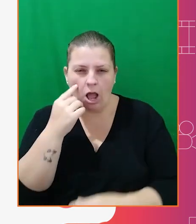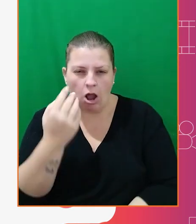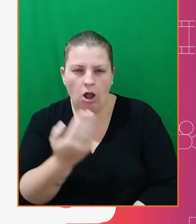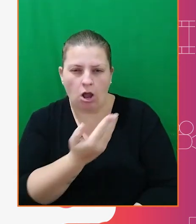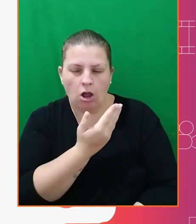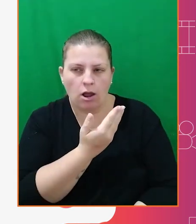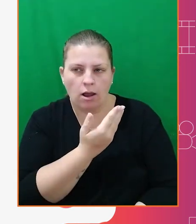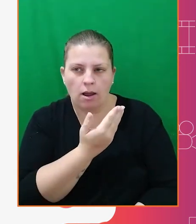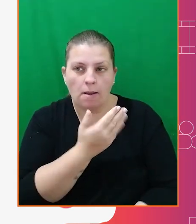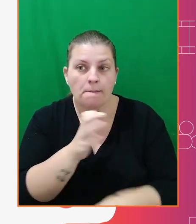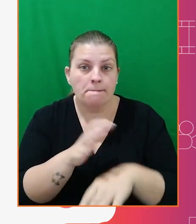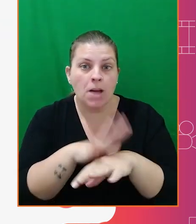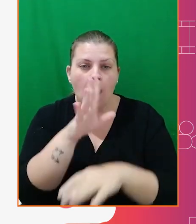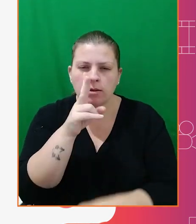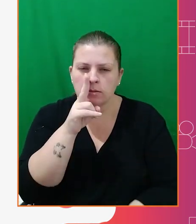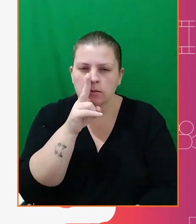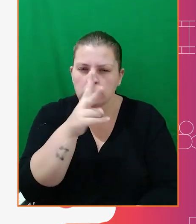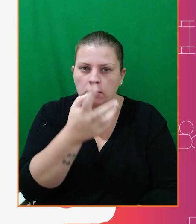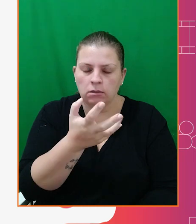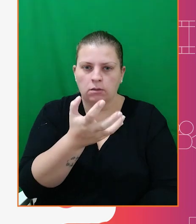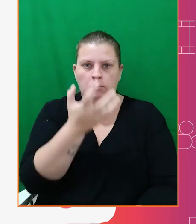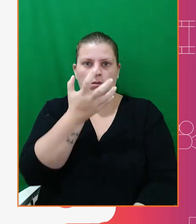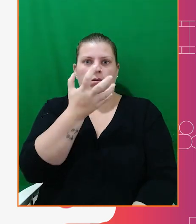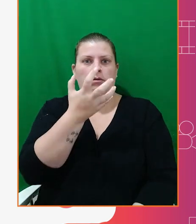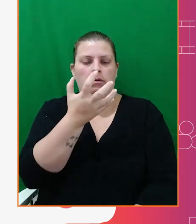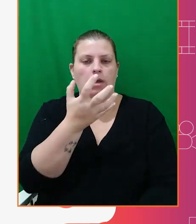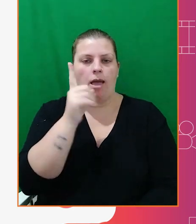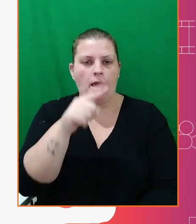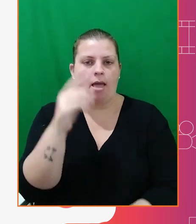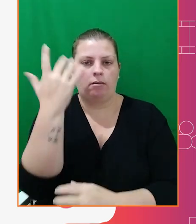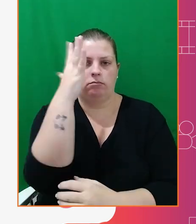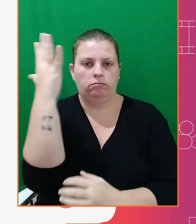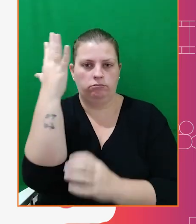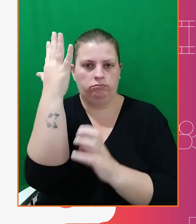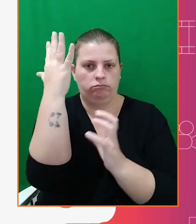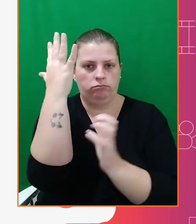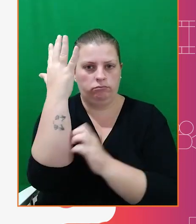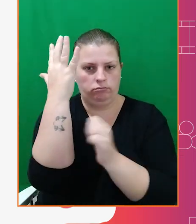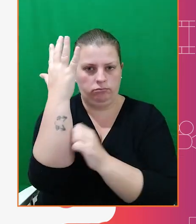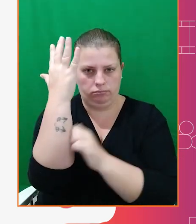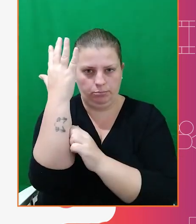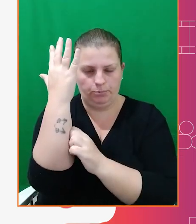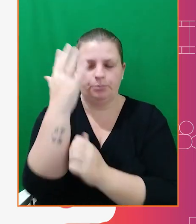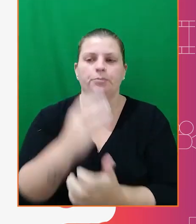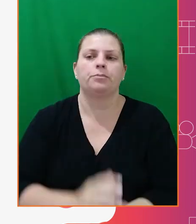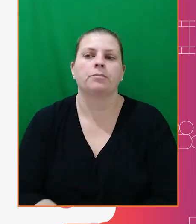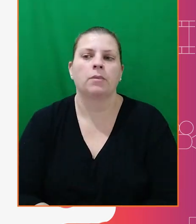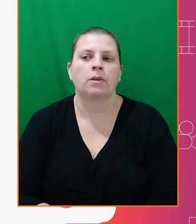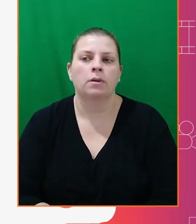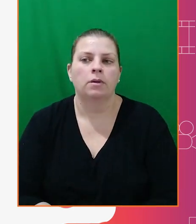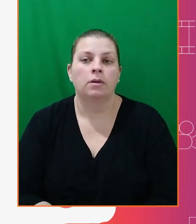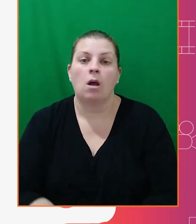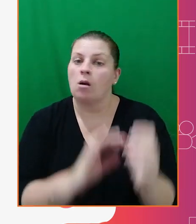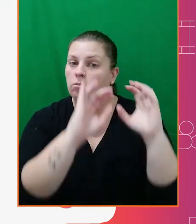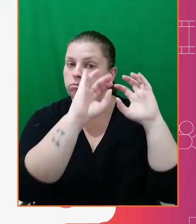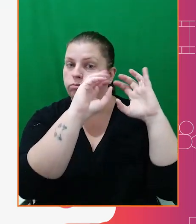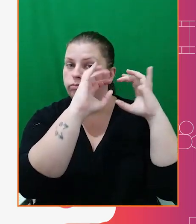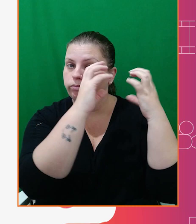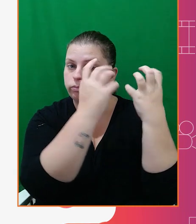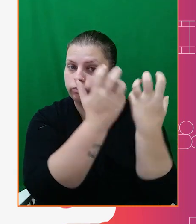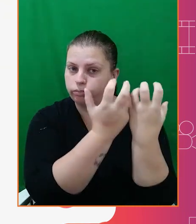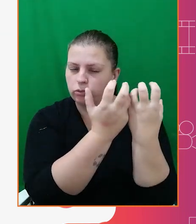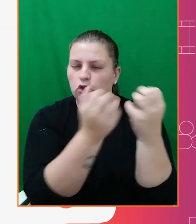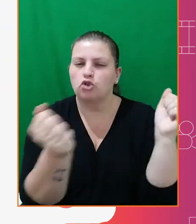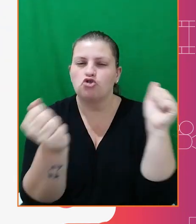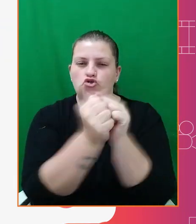a parte do tronco, que é a parte que já está pronta. Nessa parte aqui, nós vamos fazer juntos.